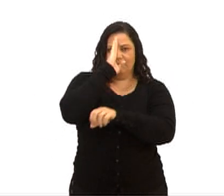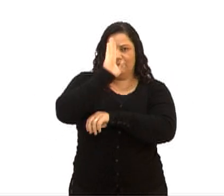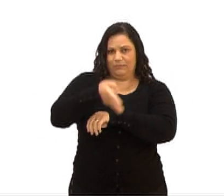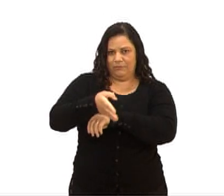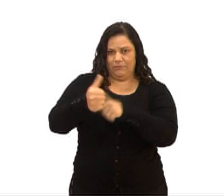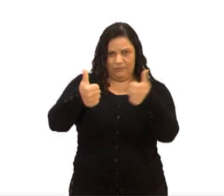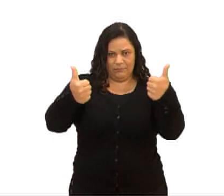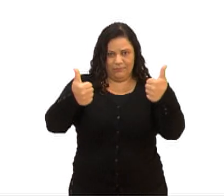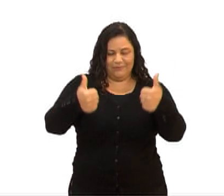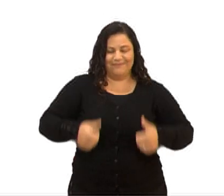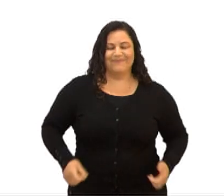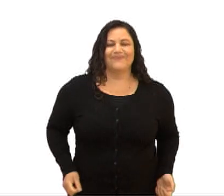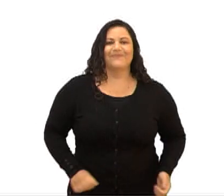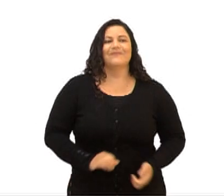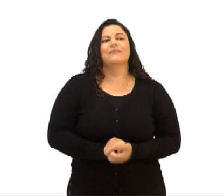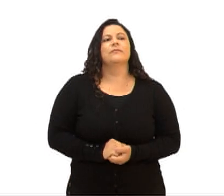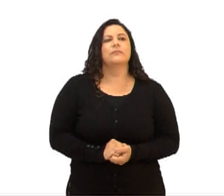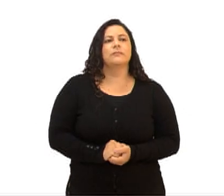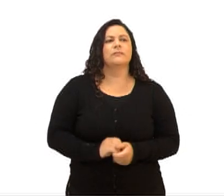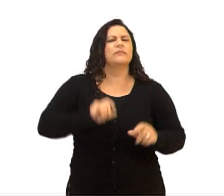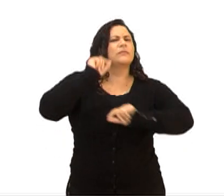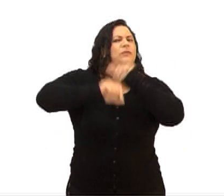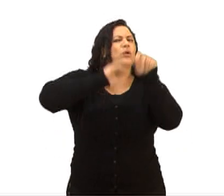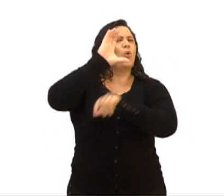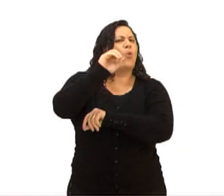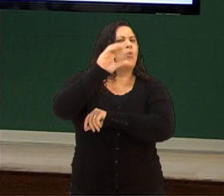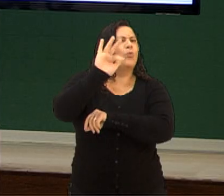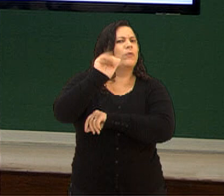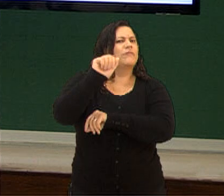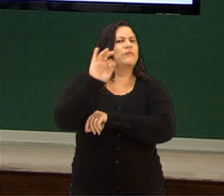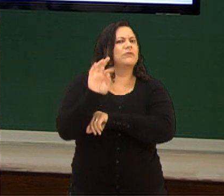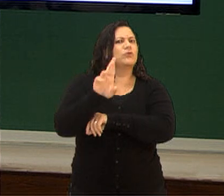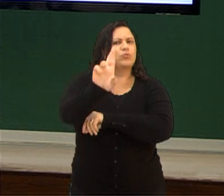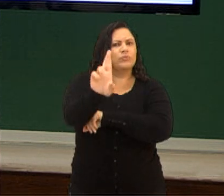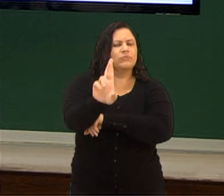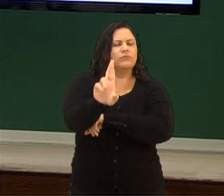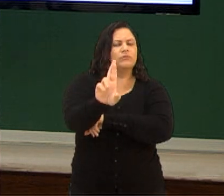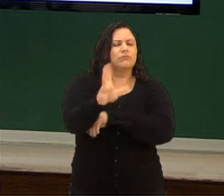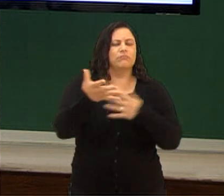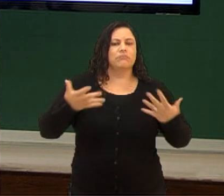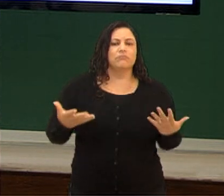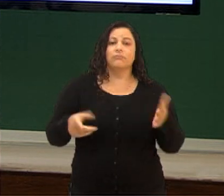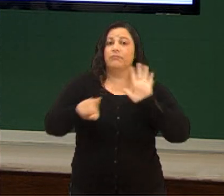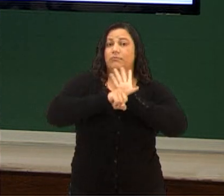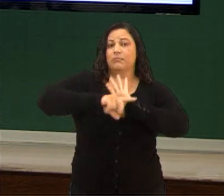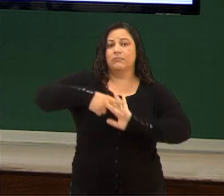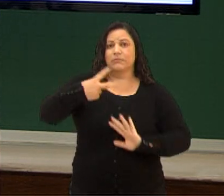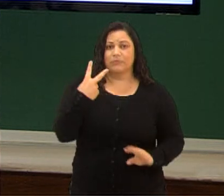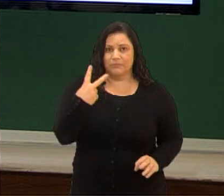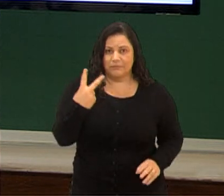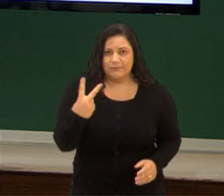legal? Então, qual é o cofator, né, desse elemento? Menos